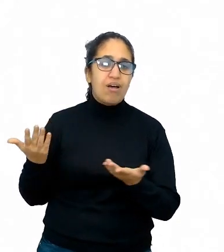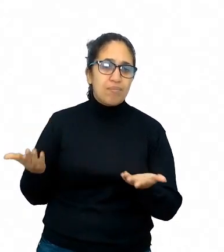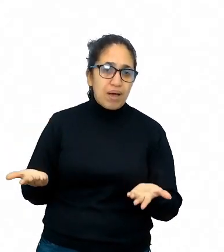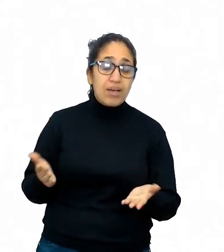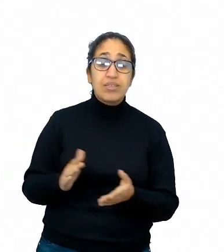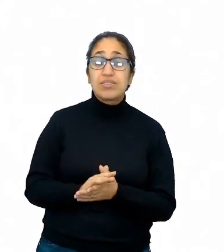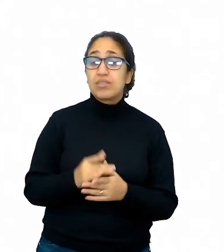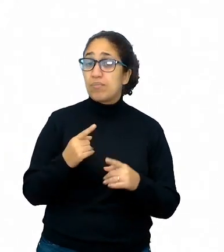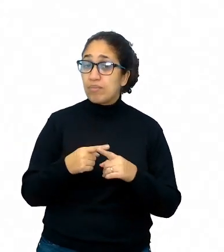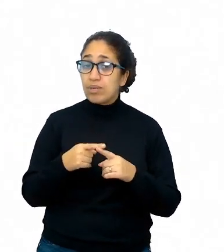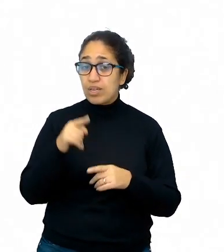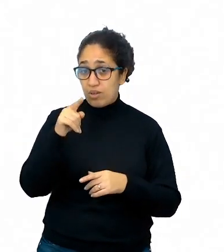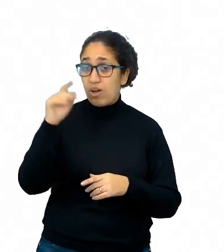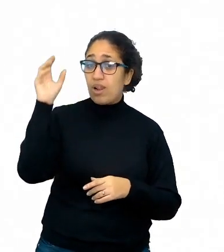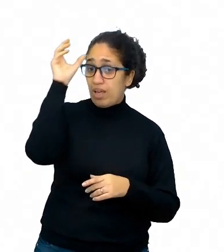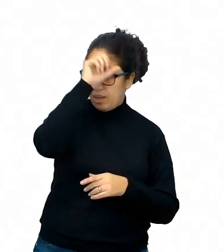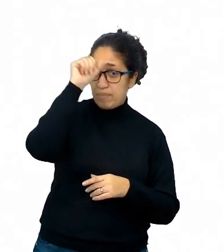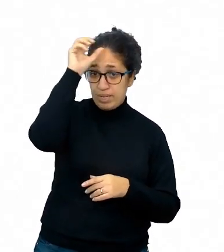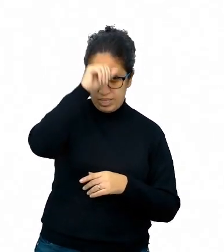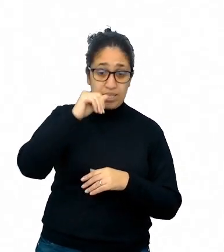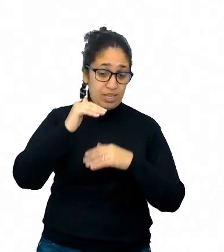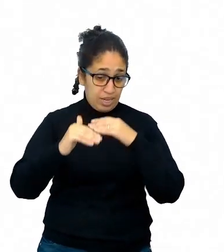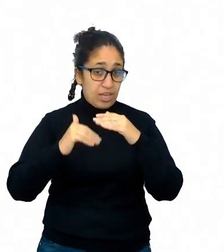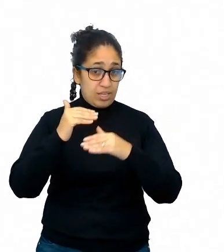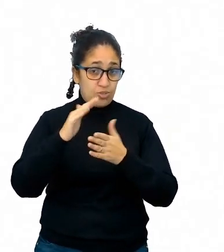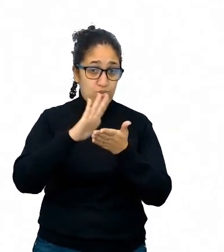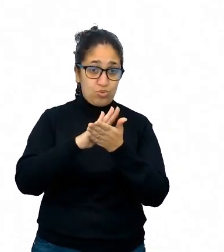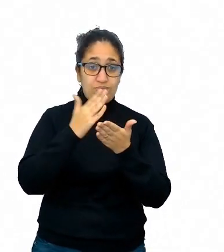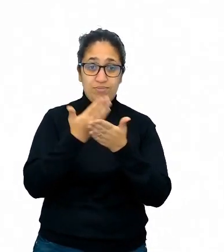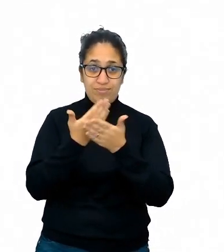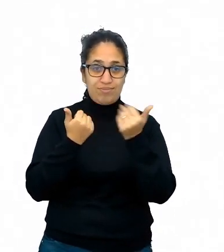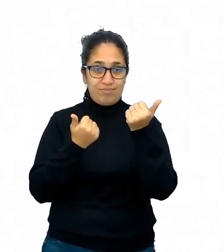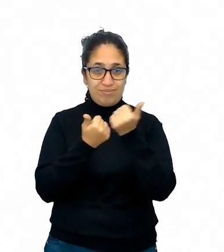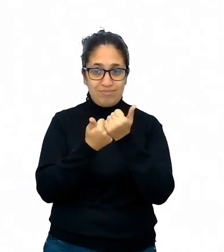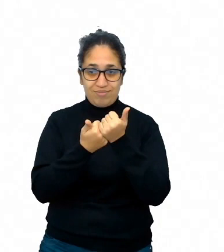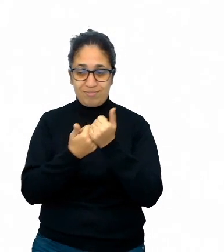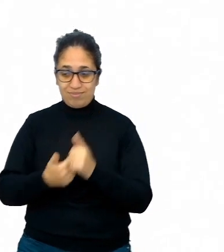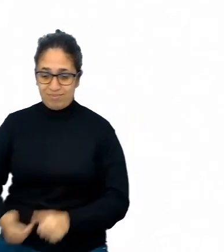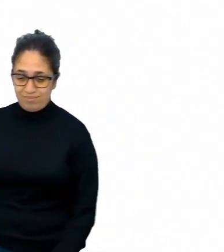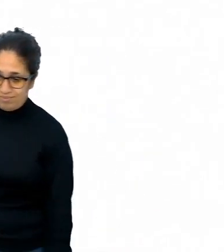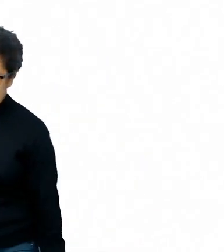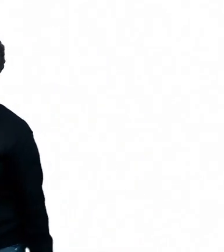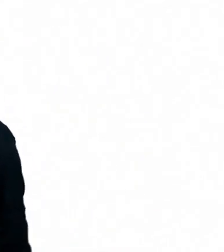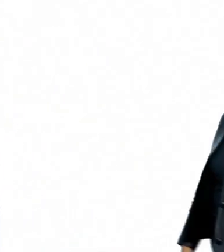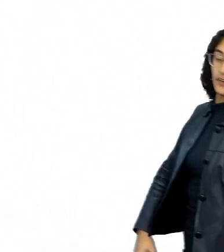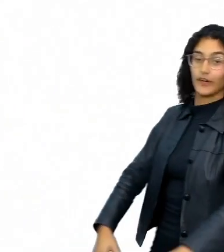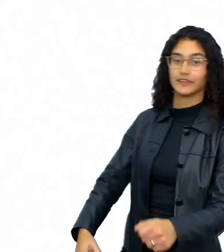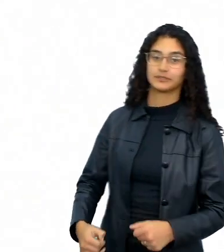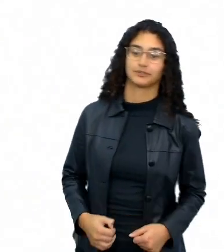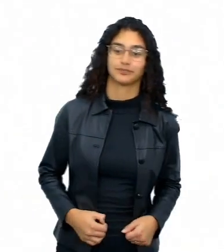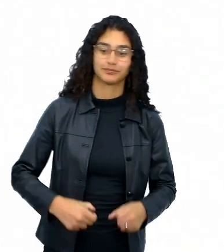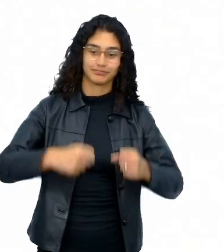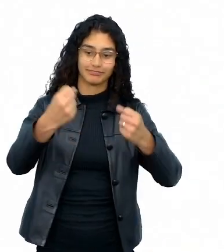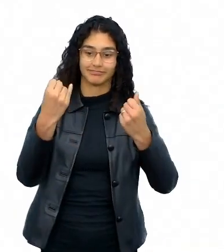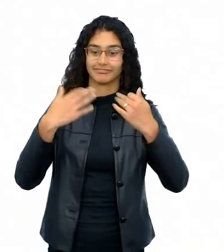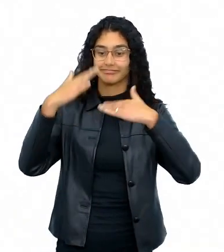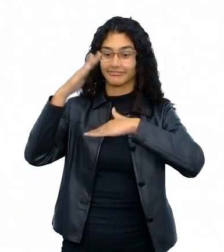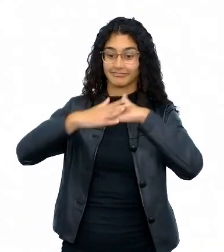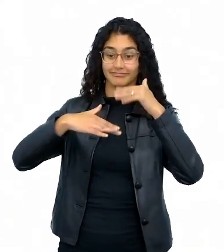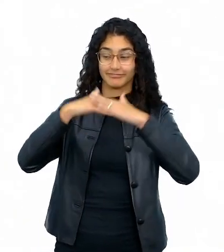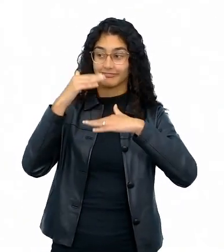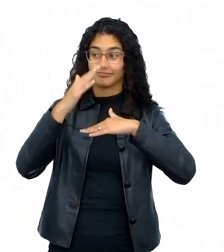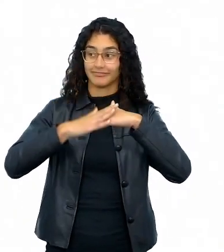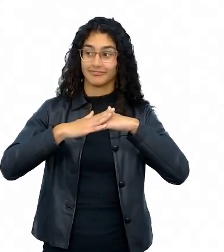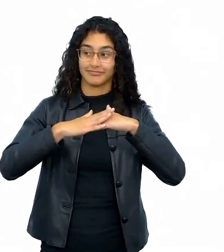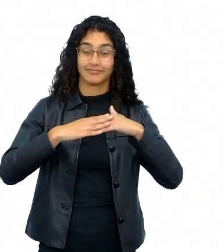mas porque aprender é isso. E quando a gente está falando de habilidade, então hoje ele